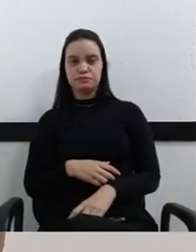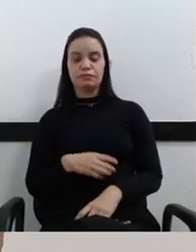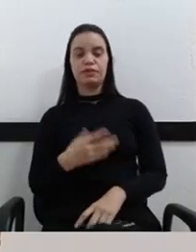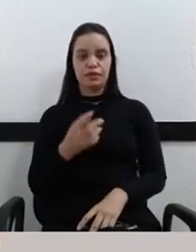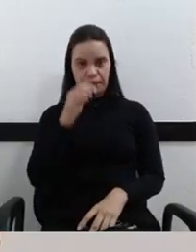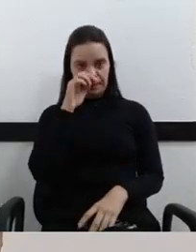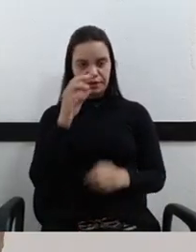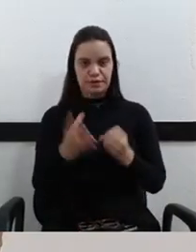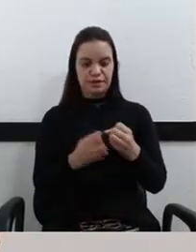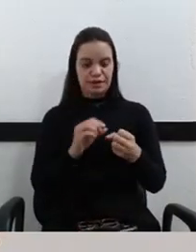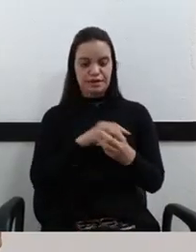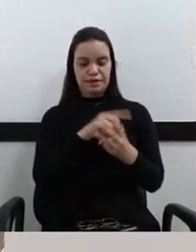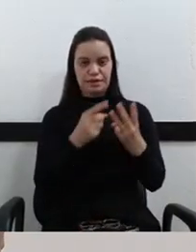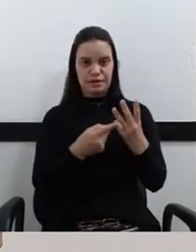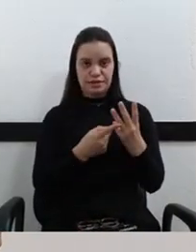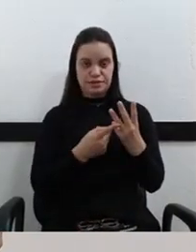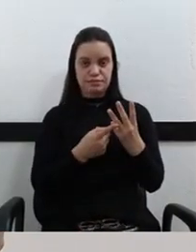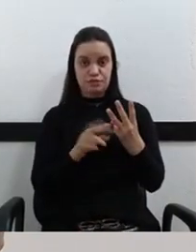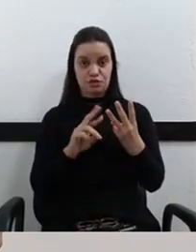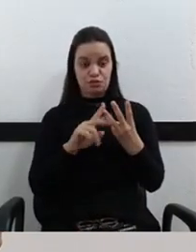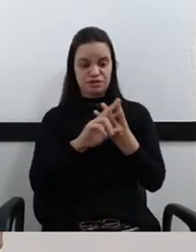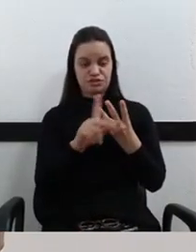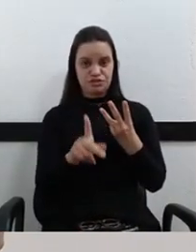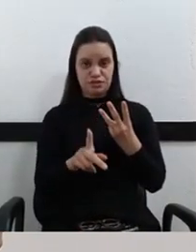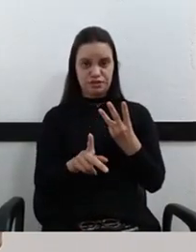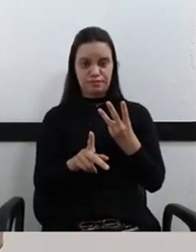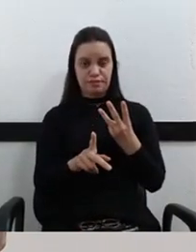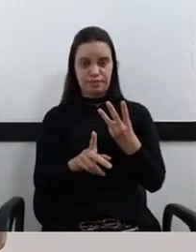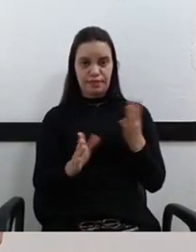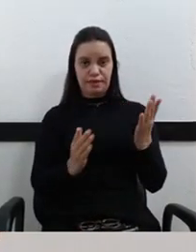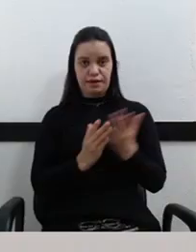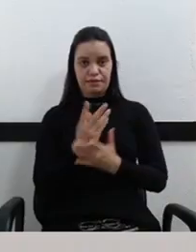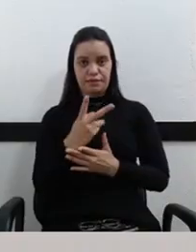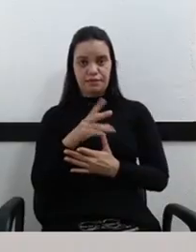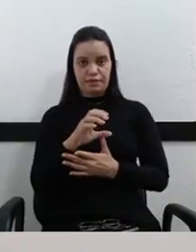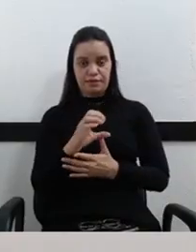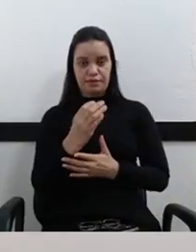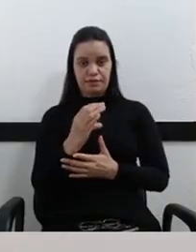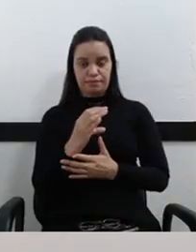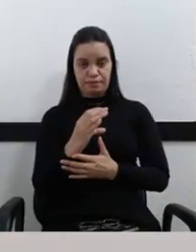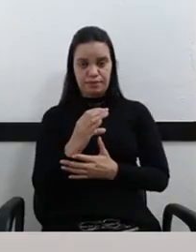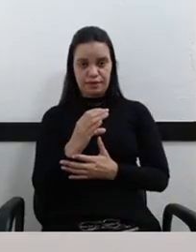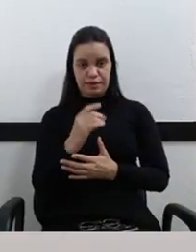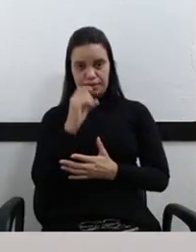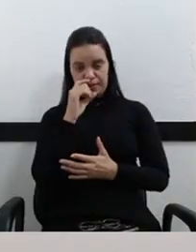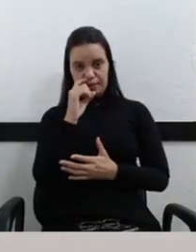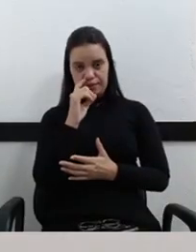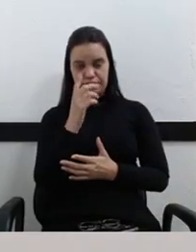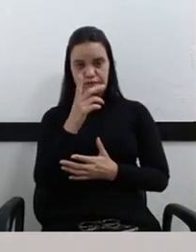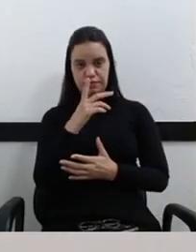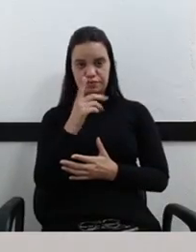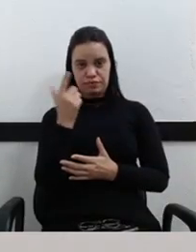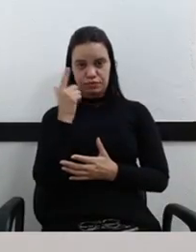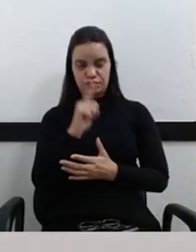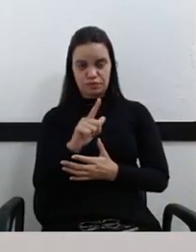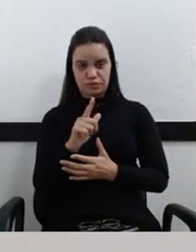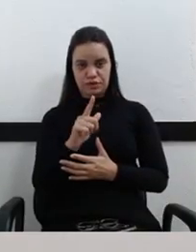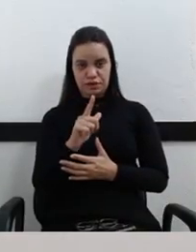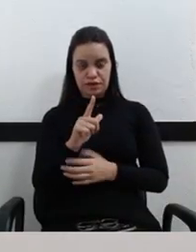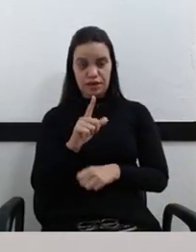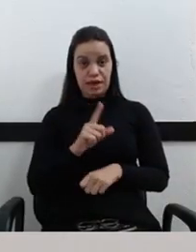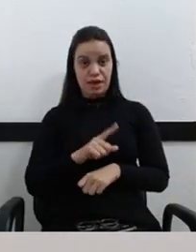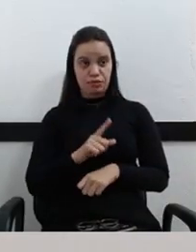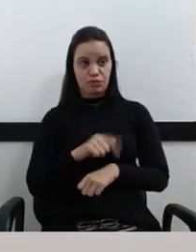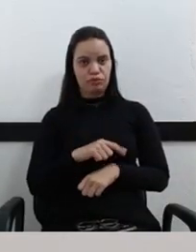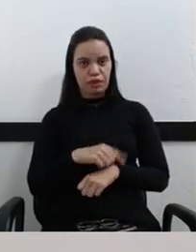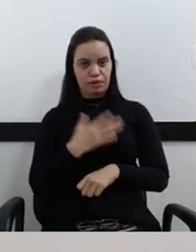Basicamente, nós temos 3 cenários distintos. Aprovada a PEC com uma eficácia limitada, nós vamos ganhar um tempo que não sabemos qual é.